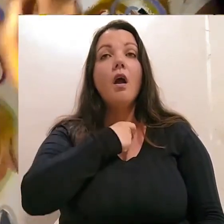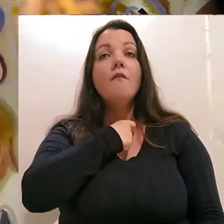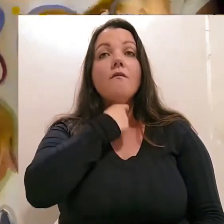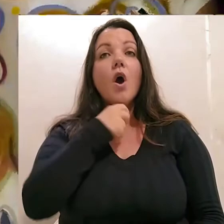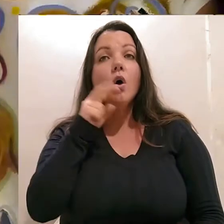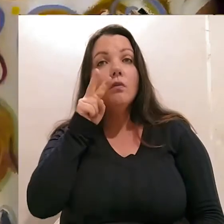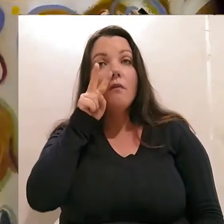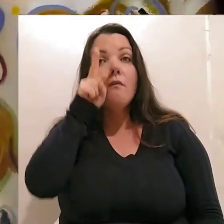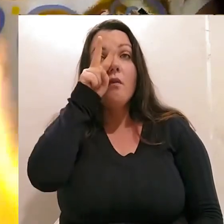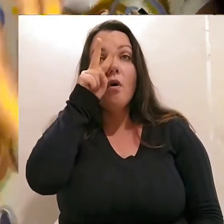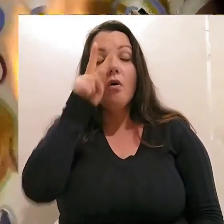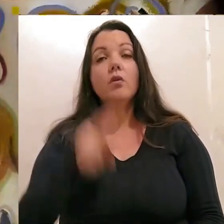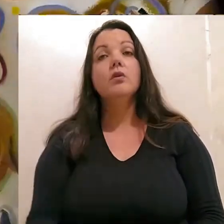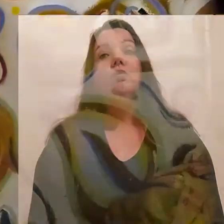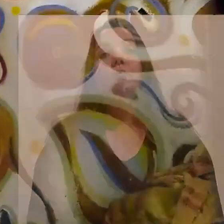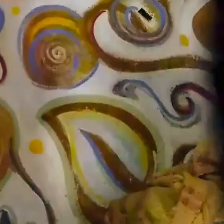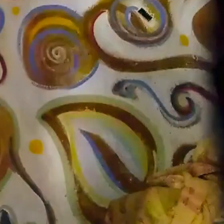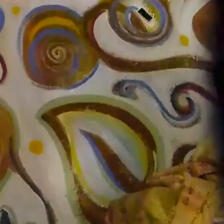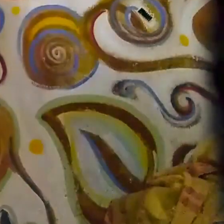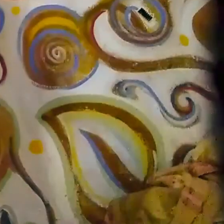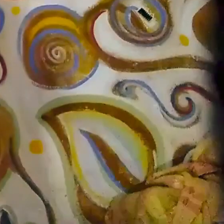next com aquelas voz mais aguda geralmente eles que fazem essas Record